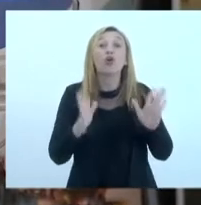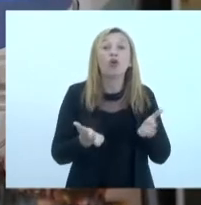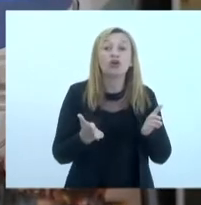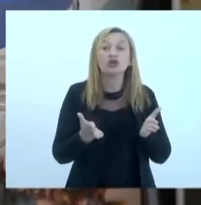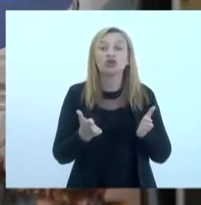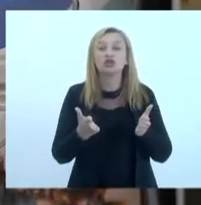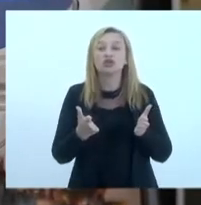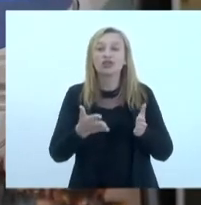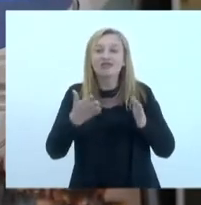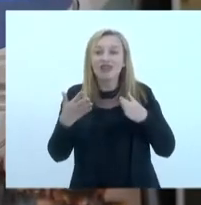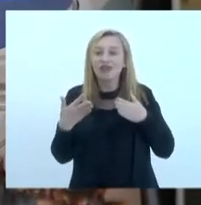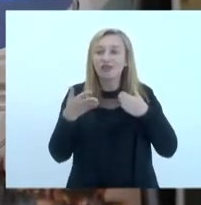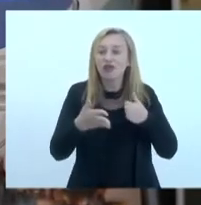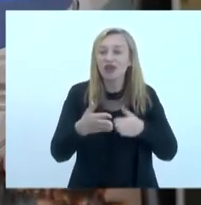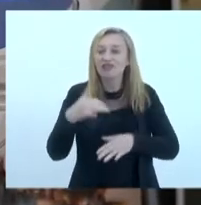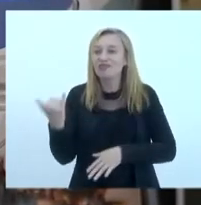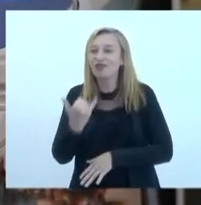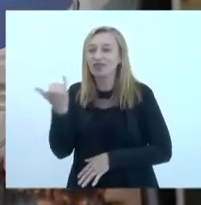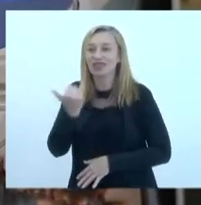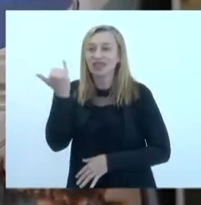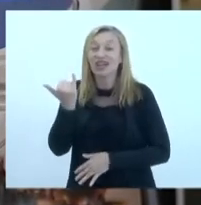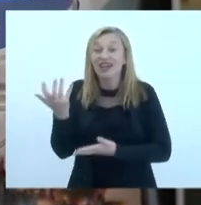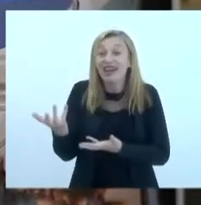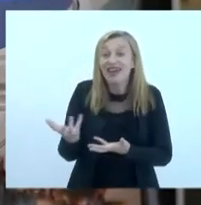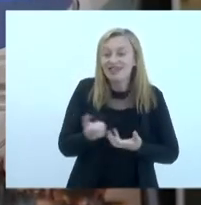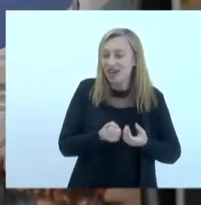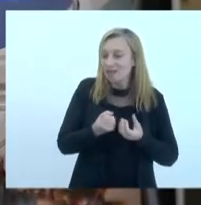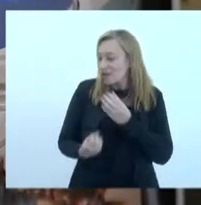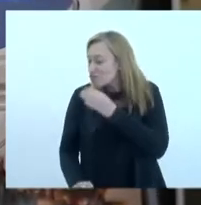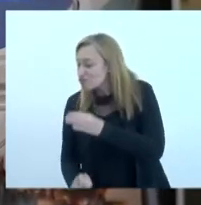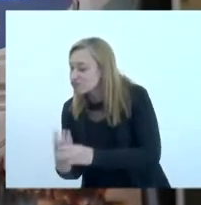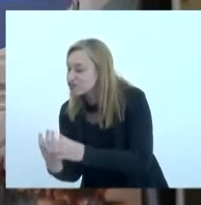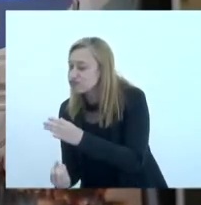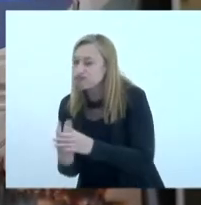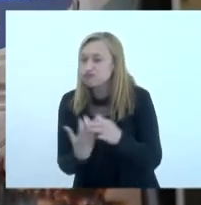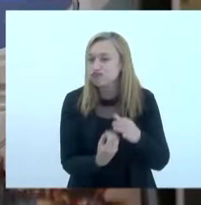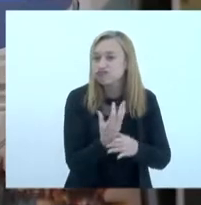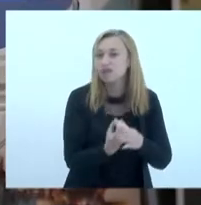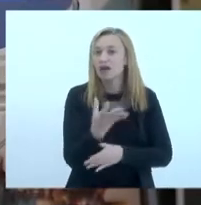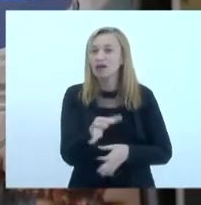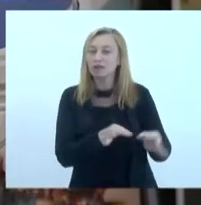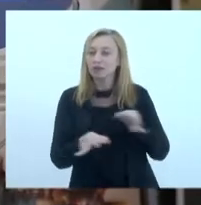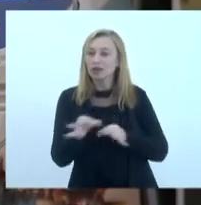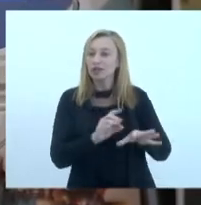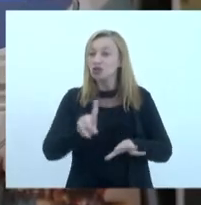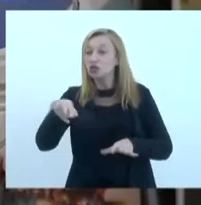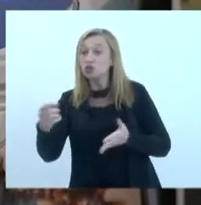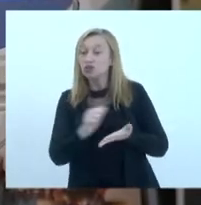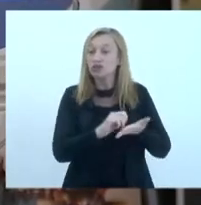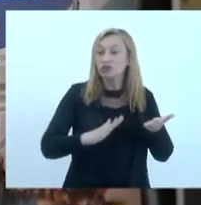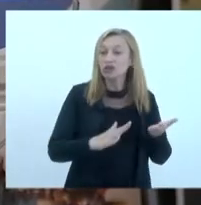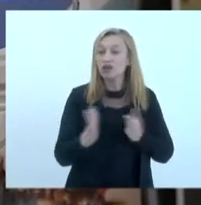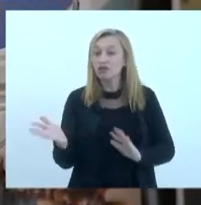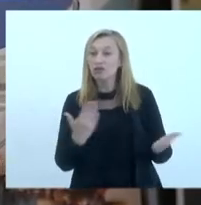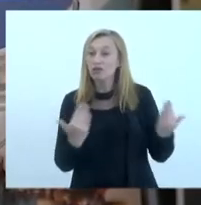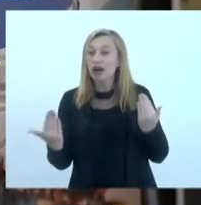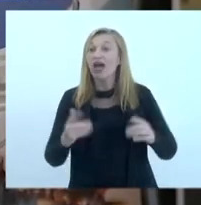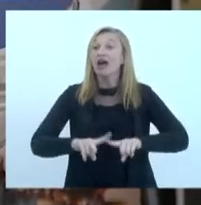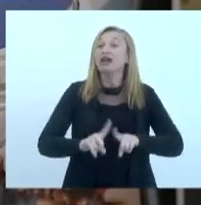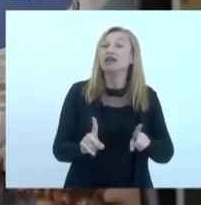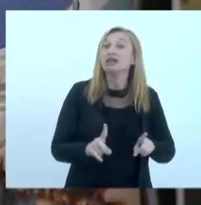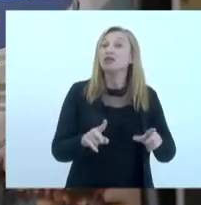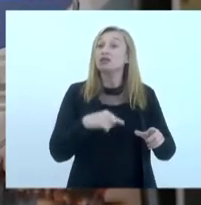tornaram-se híbridos. Eles recebem, eles produzem, eles fazem uma série de outras atividades paralelas. Então, a gente